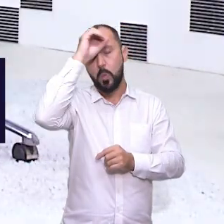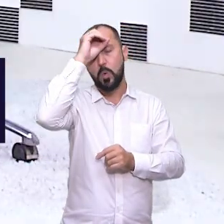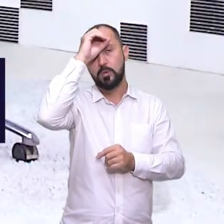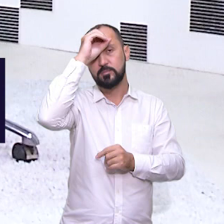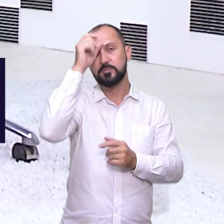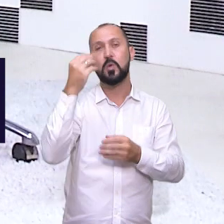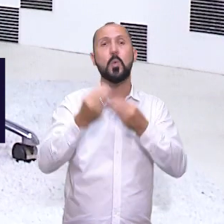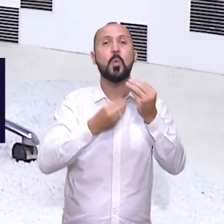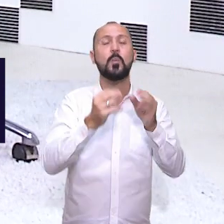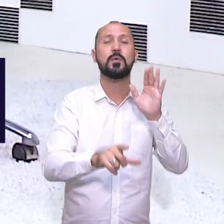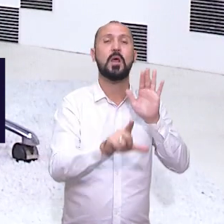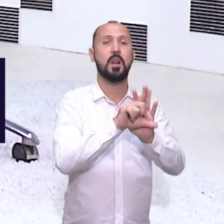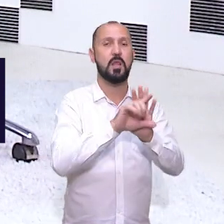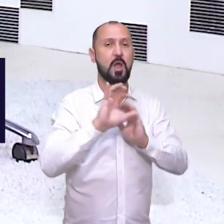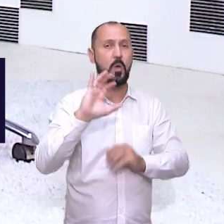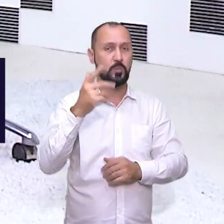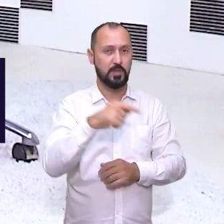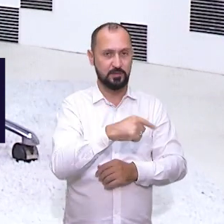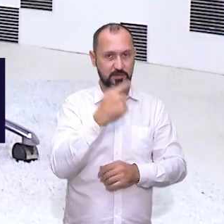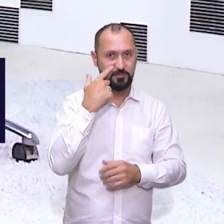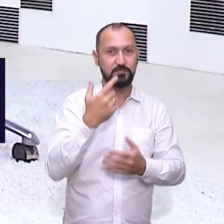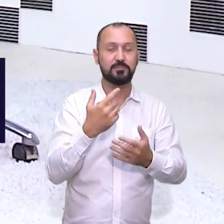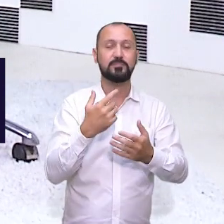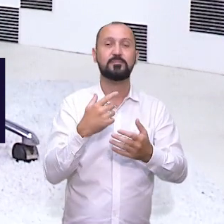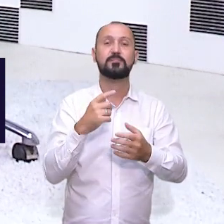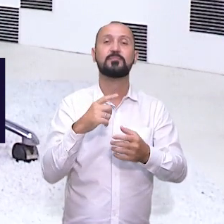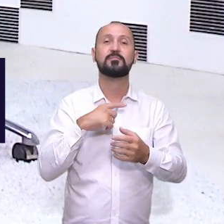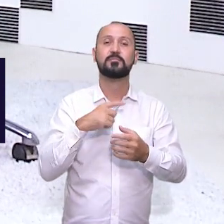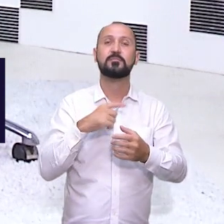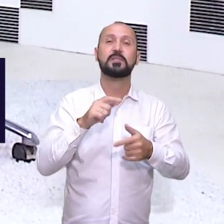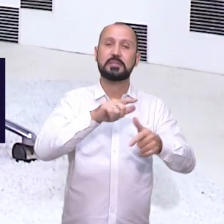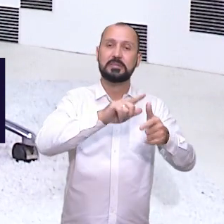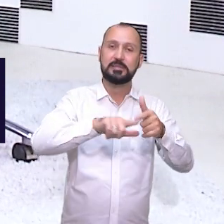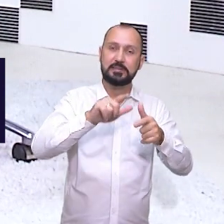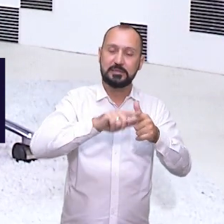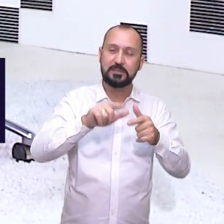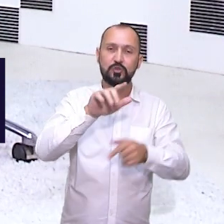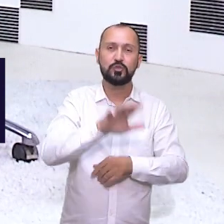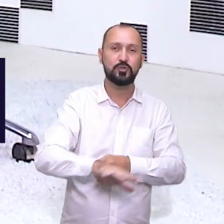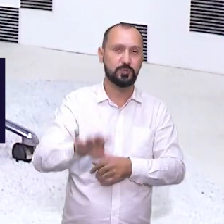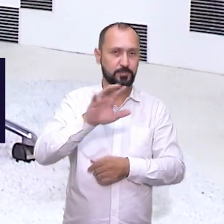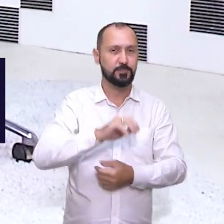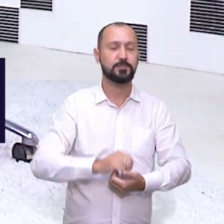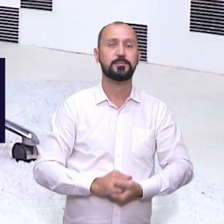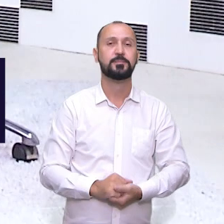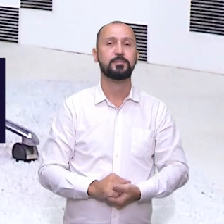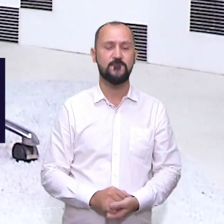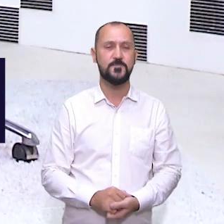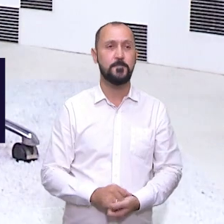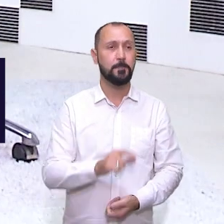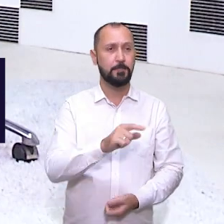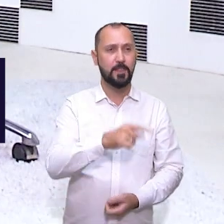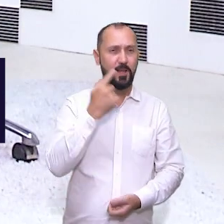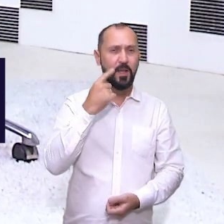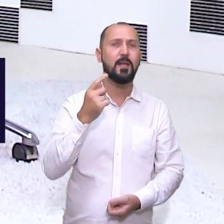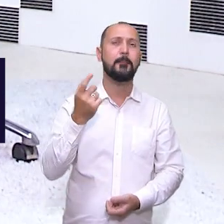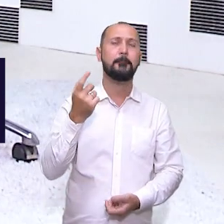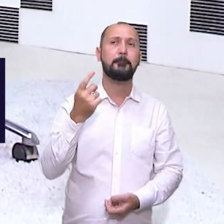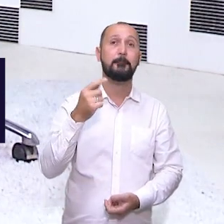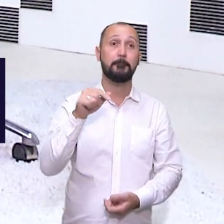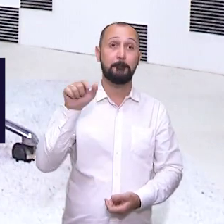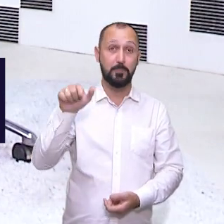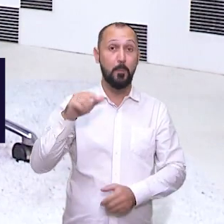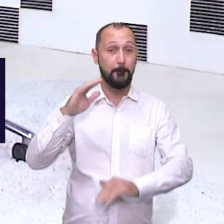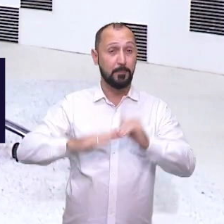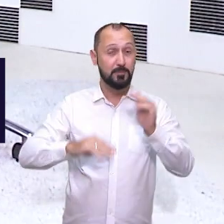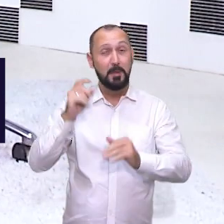poucos aqui, mas existe uma ignorância com relação a como que a lei funciona. Então, tem toda essa complexidade. Ela